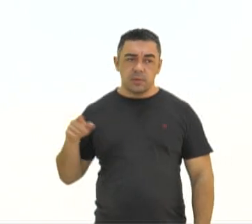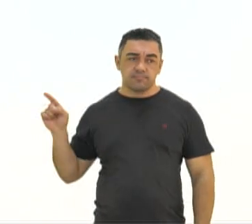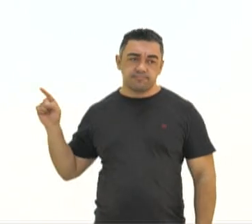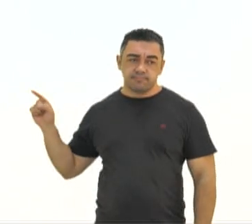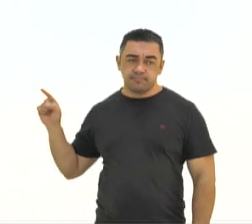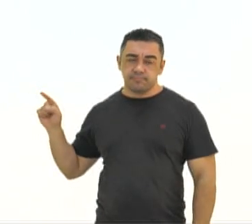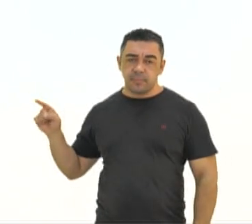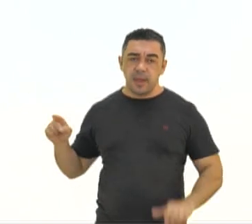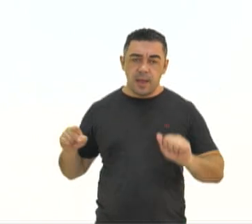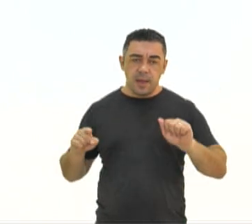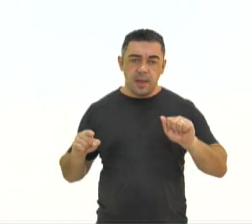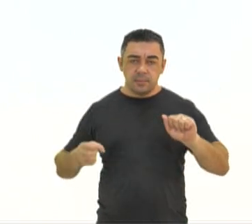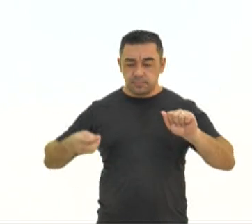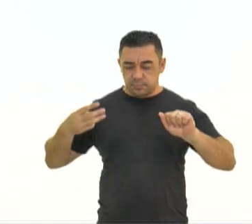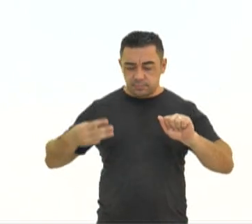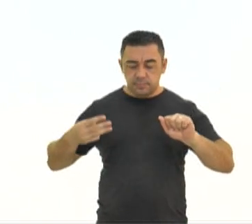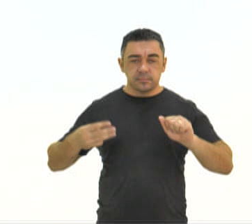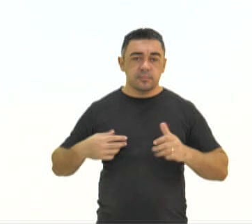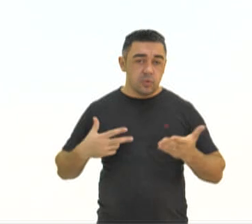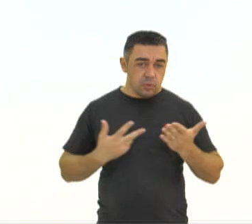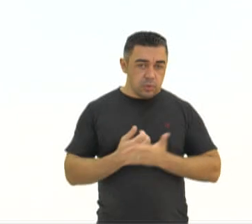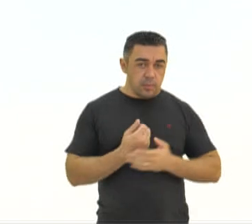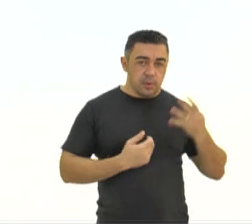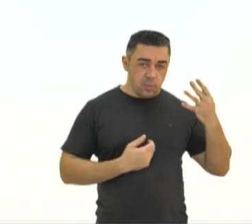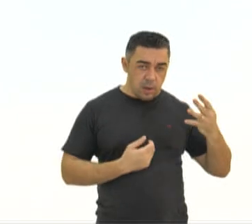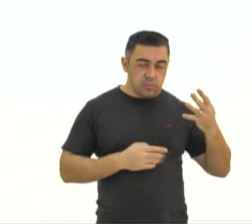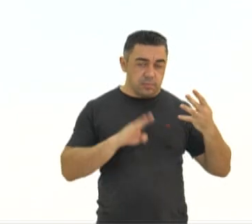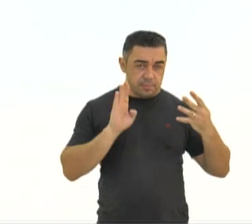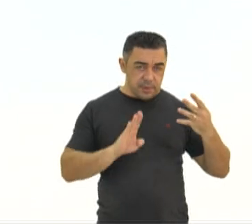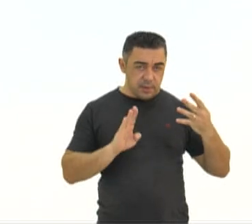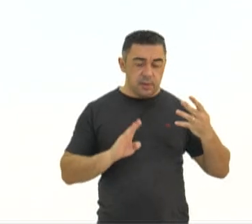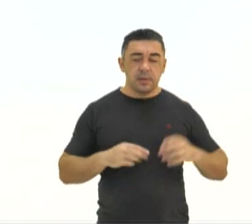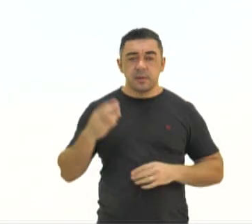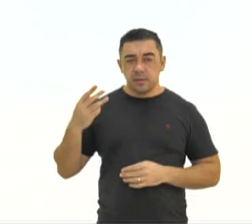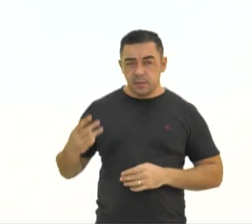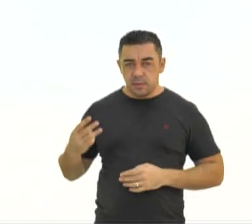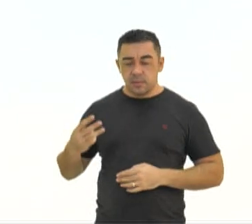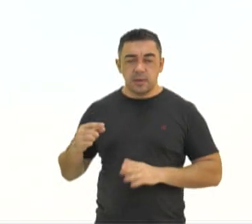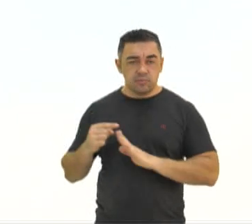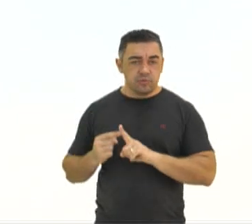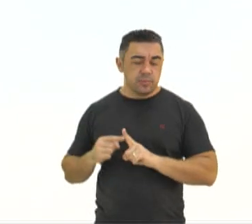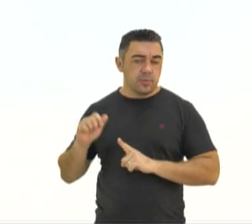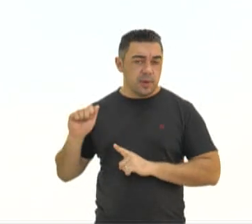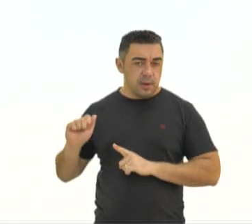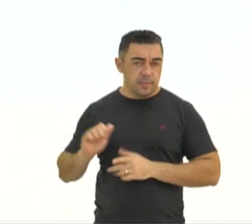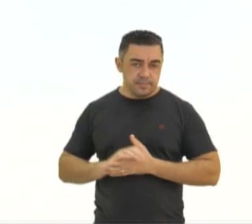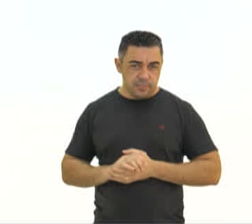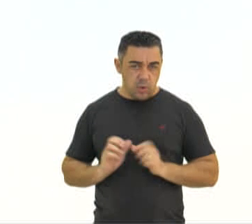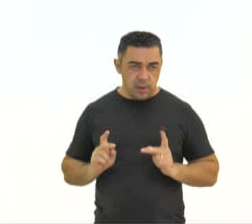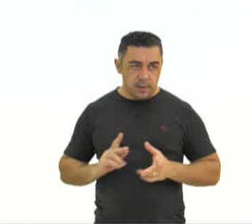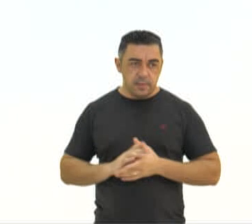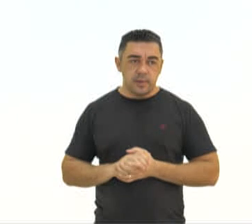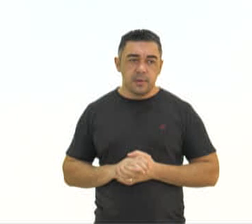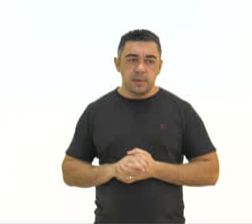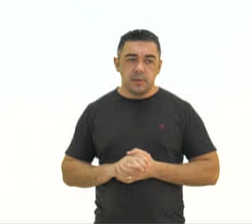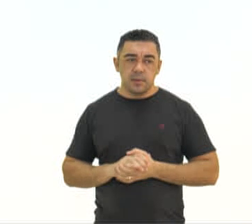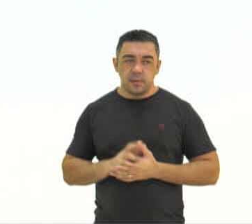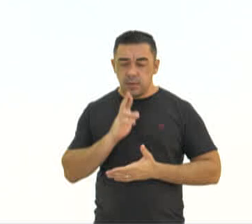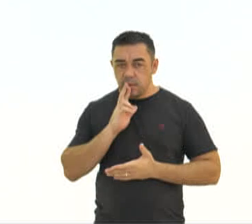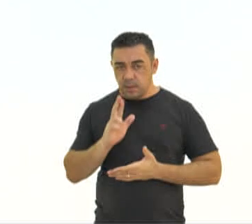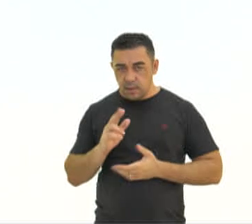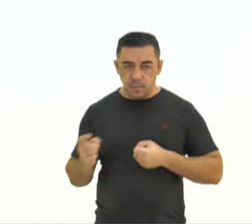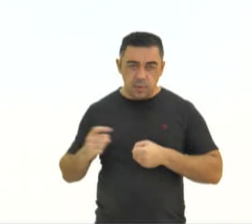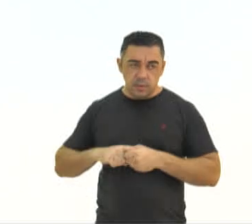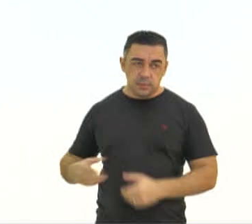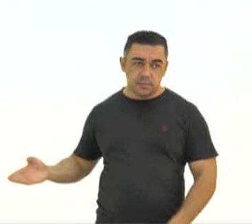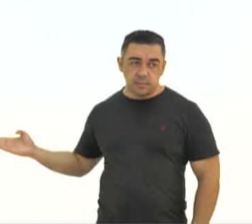caso aqui, onde eu comprei 4 canetas do tipo B e 3 canetas do tipo A. Tudo bem? Voltando